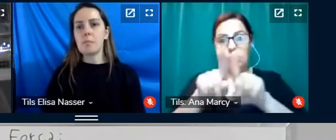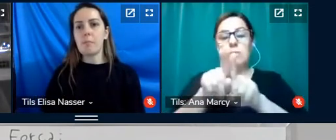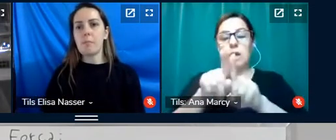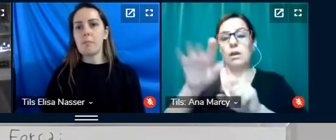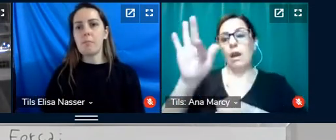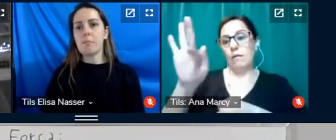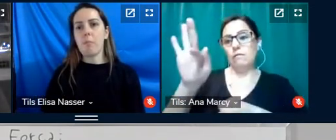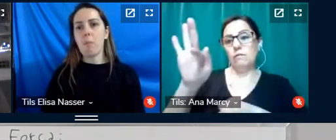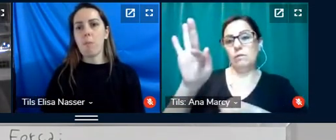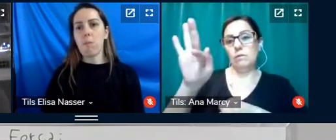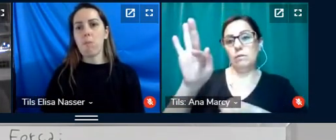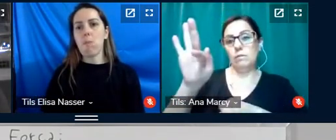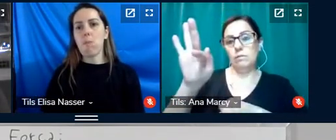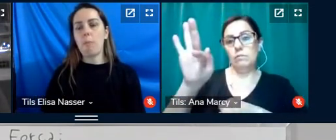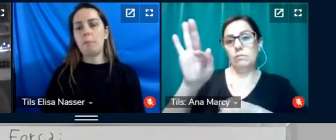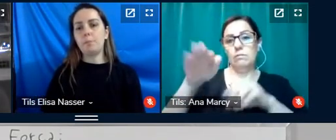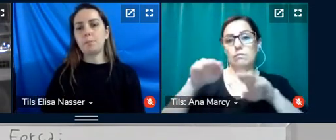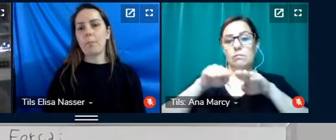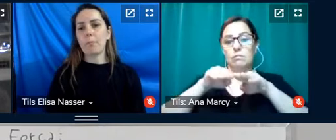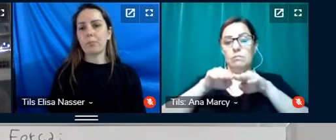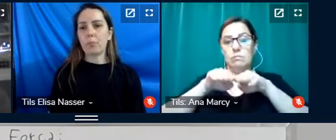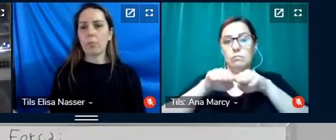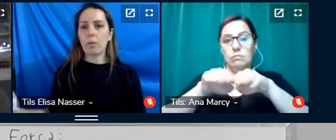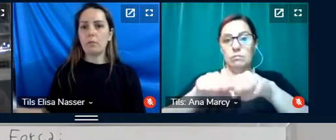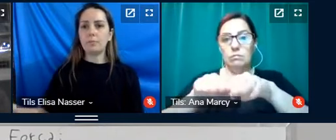empurro o carro de que forma? Na horizontal, né?